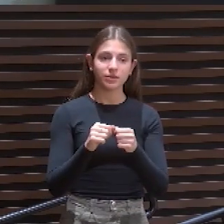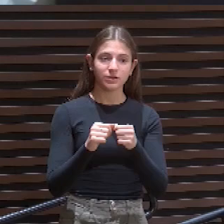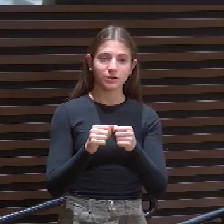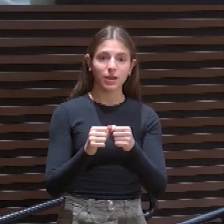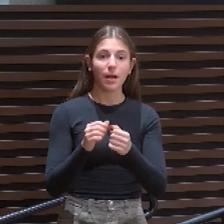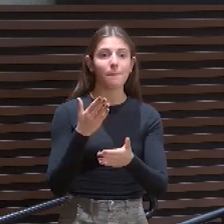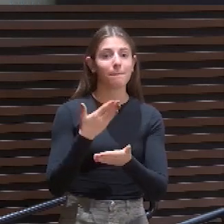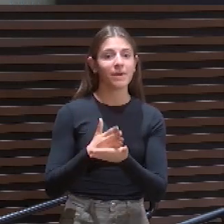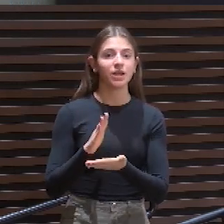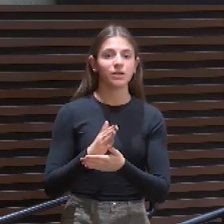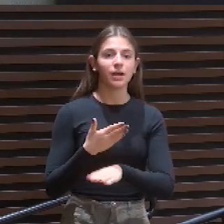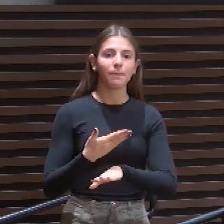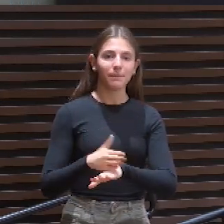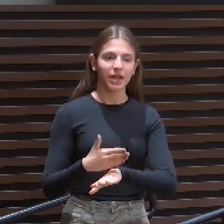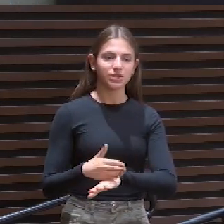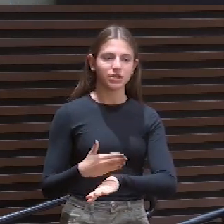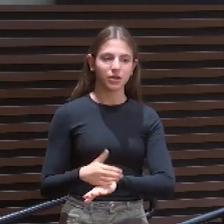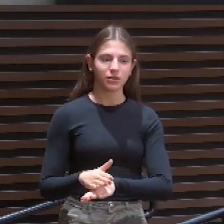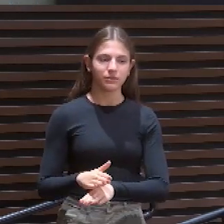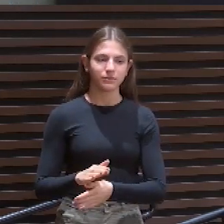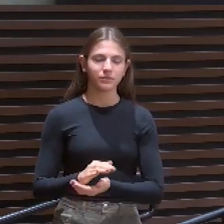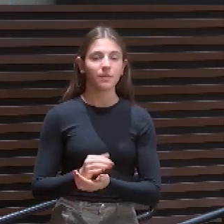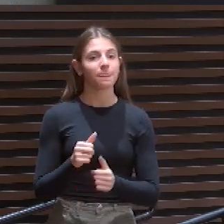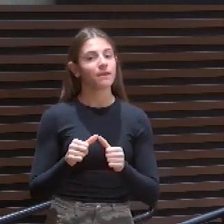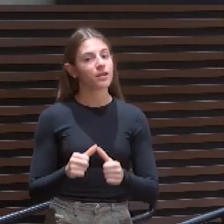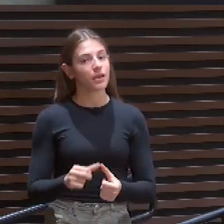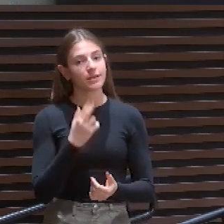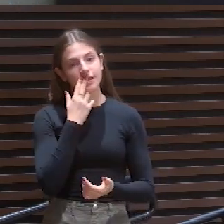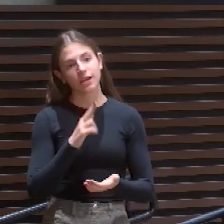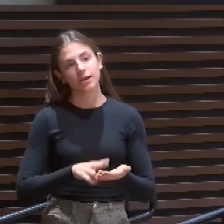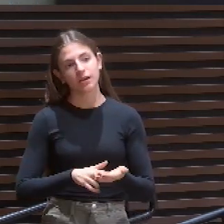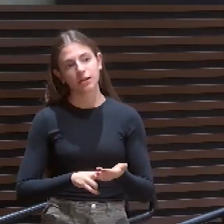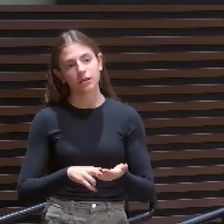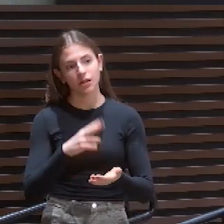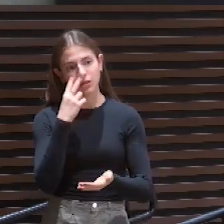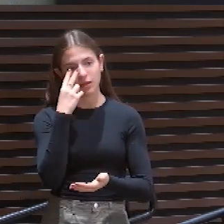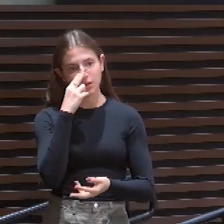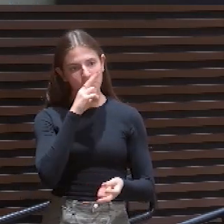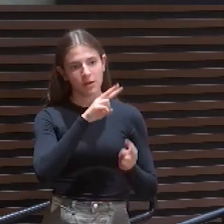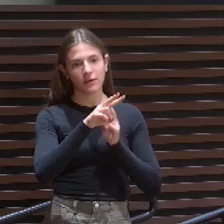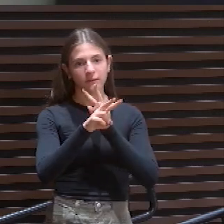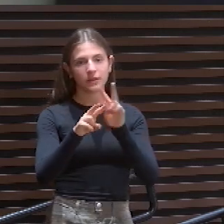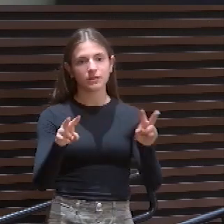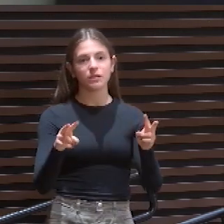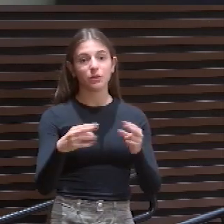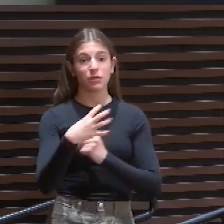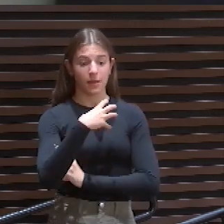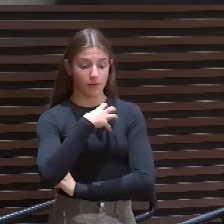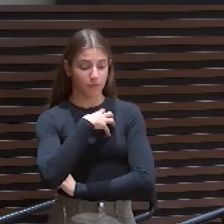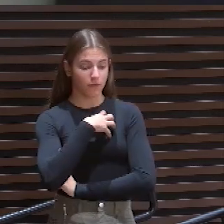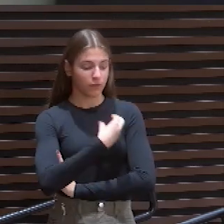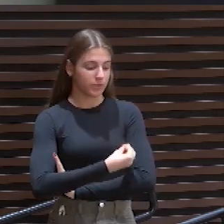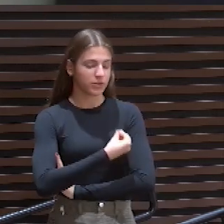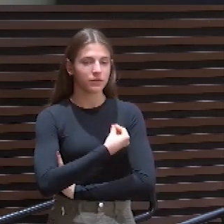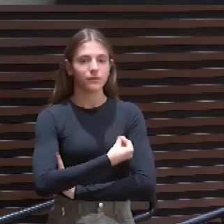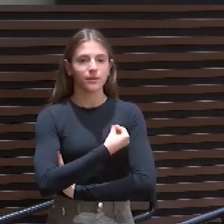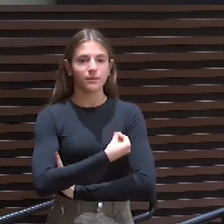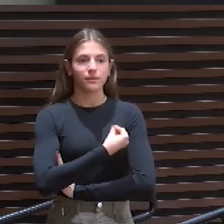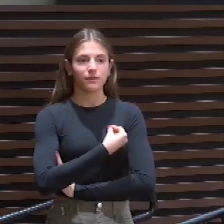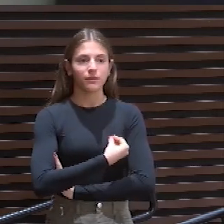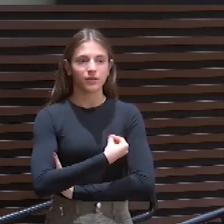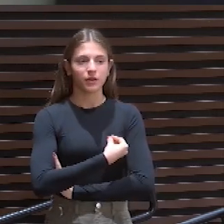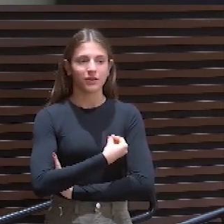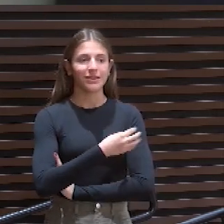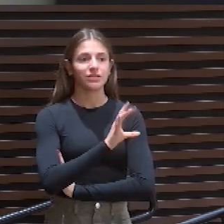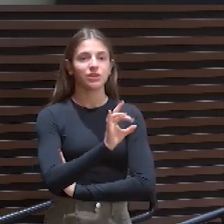prática. Essa carta tem um olhar para o modo de viver, para a conduta de cada